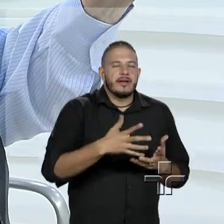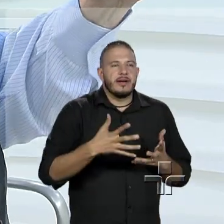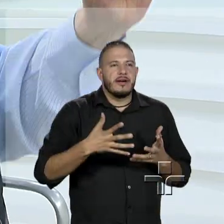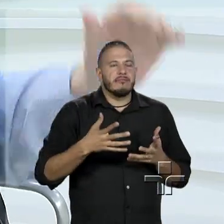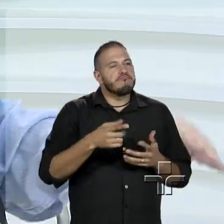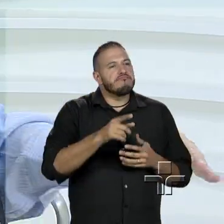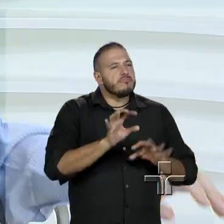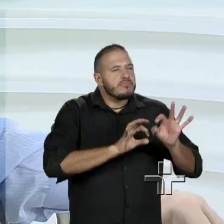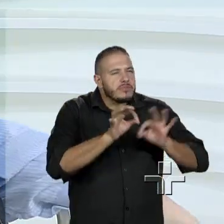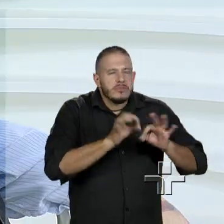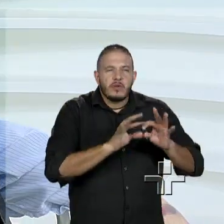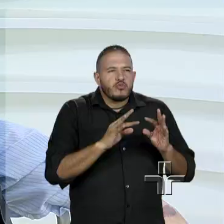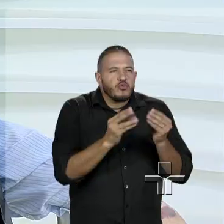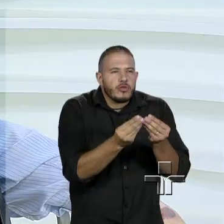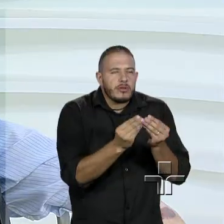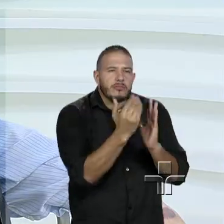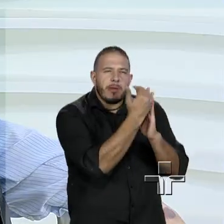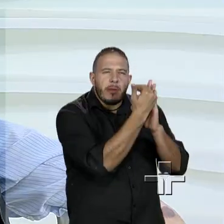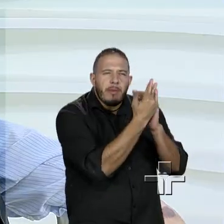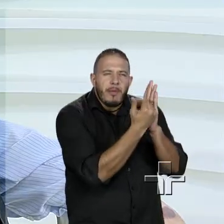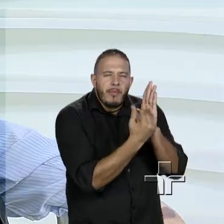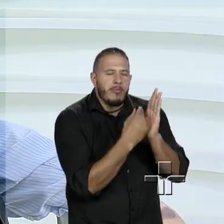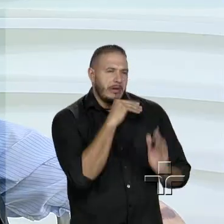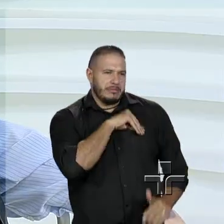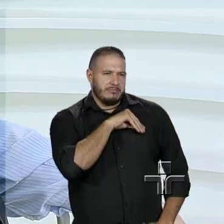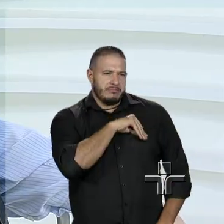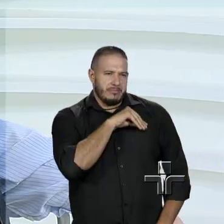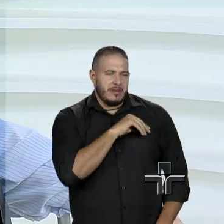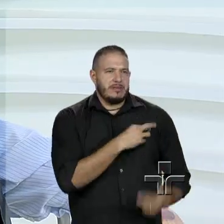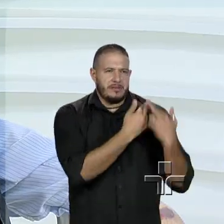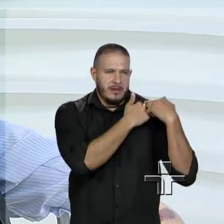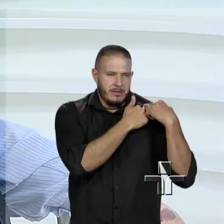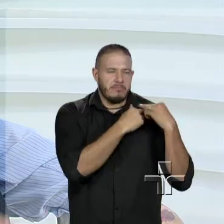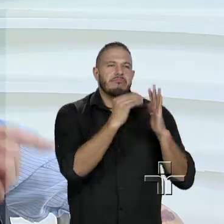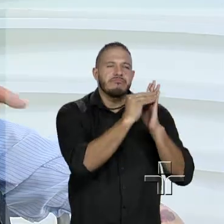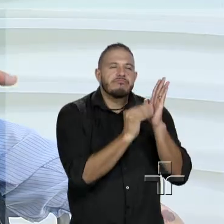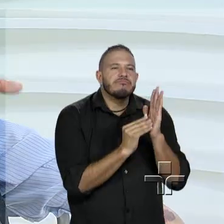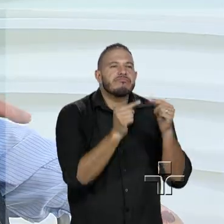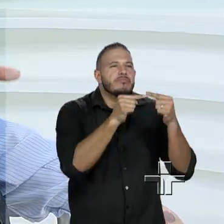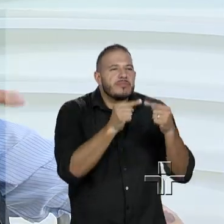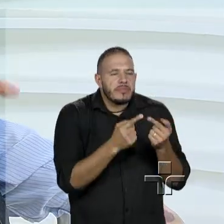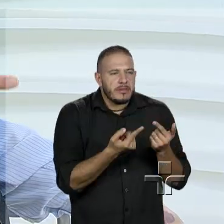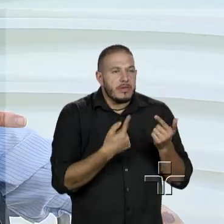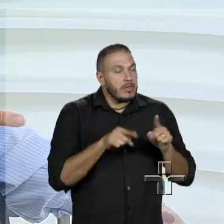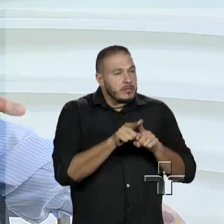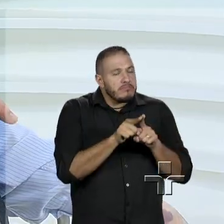a estrutura salarial. O DASP era uma coisa que tinha